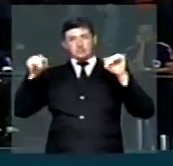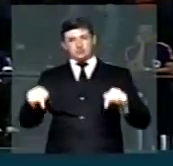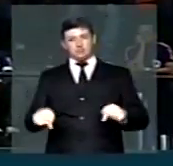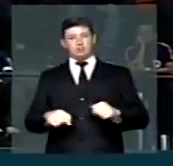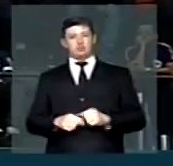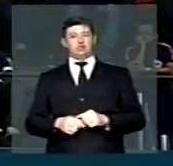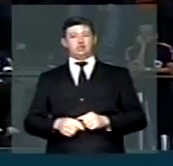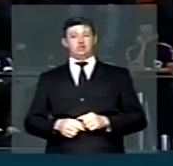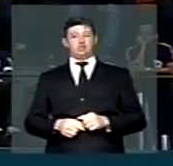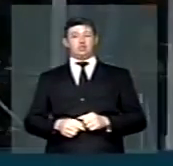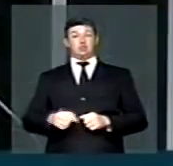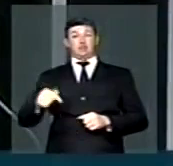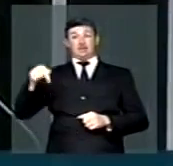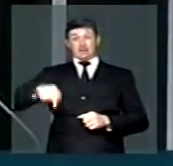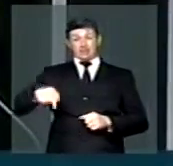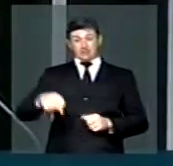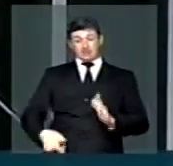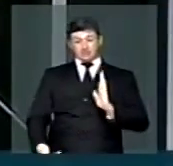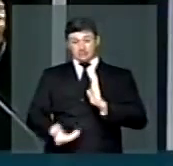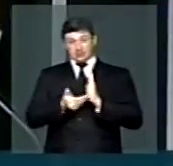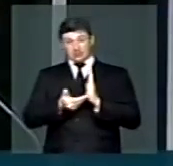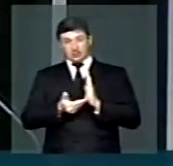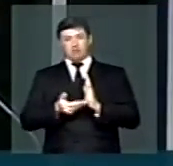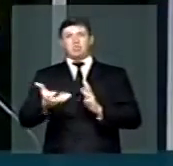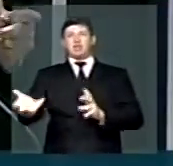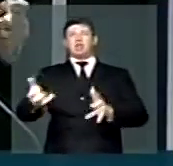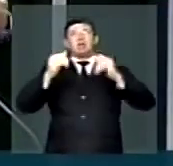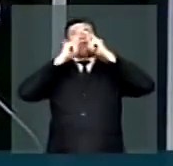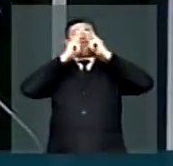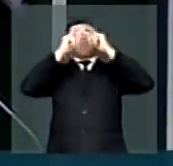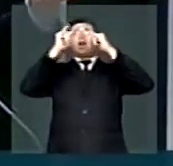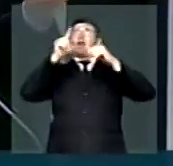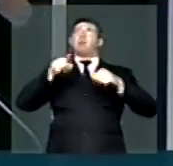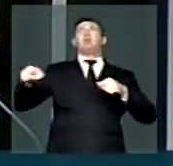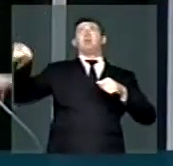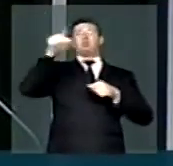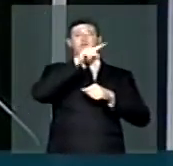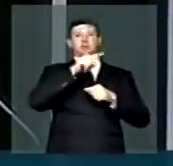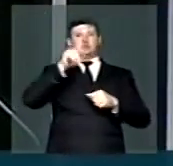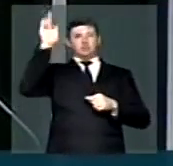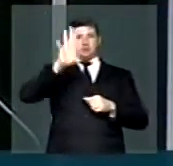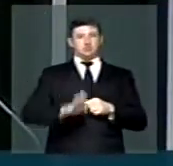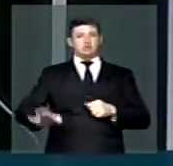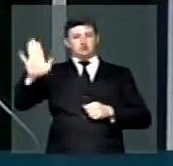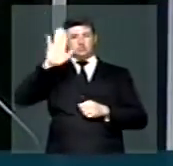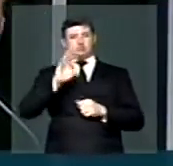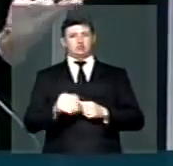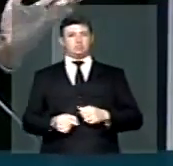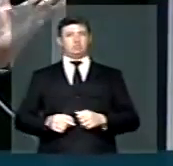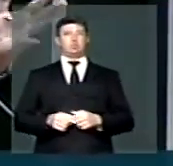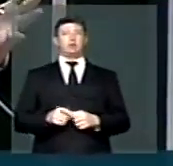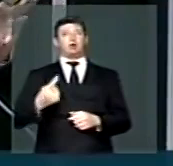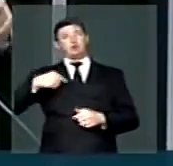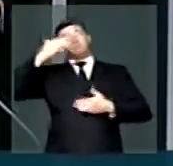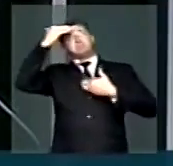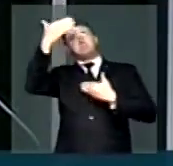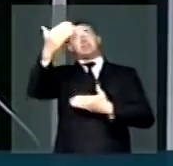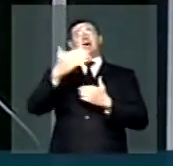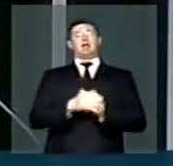que esse parlamento quis dizer ao motorista de ambulância do nosso país o nosso muito